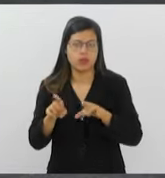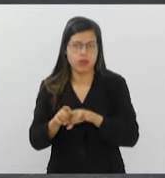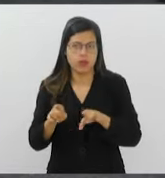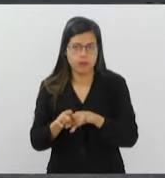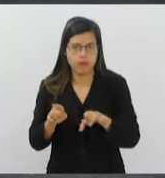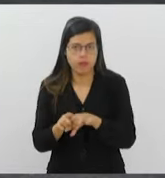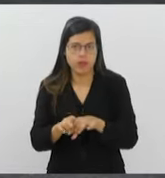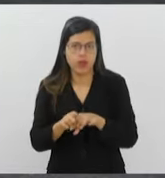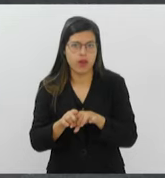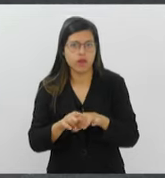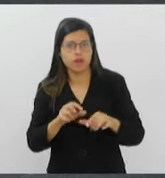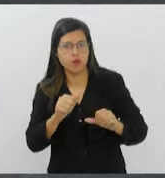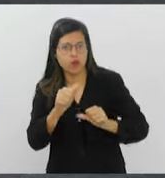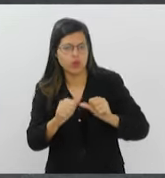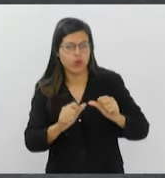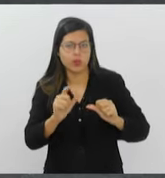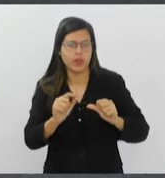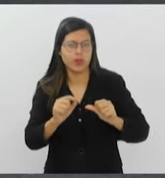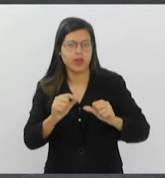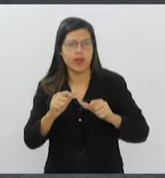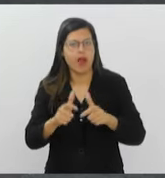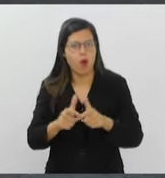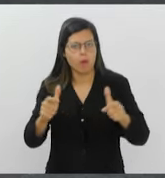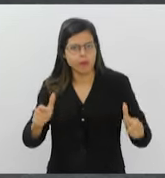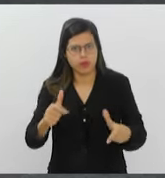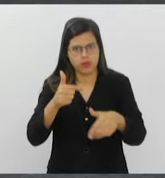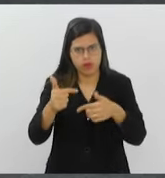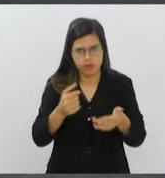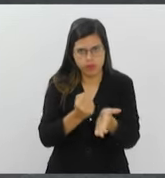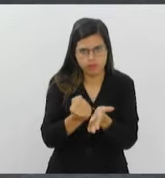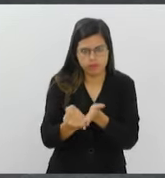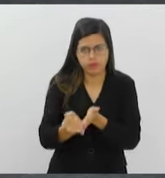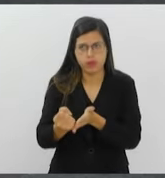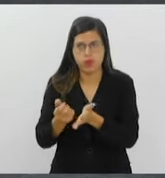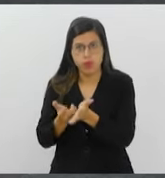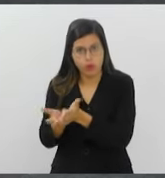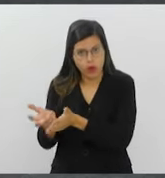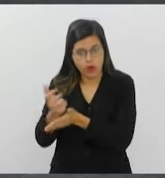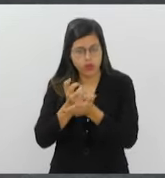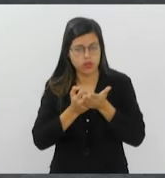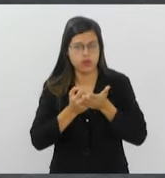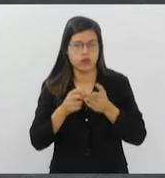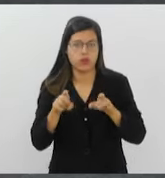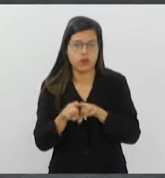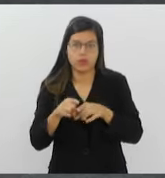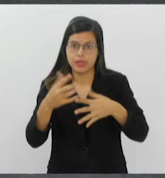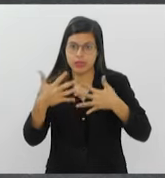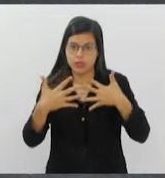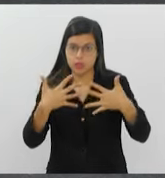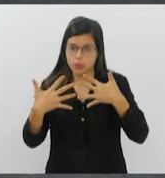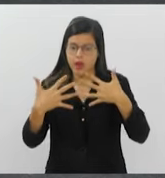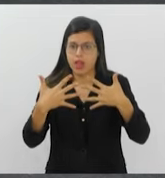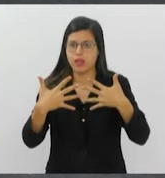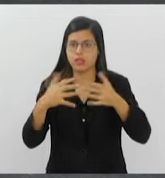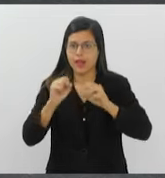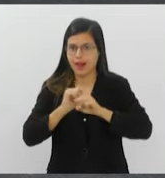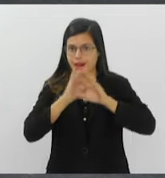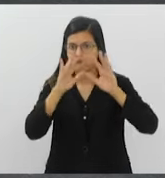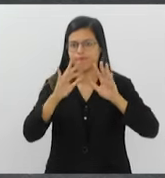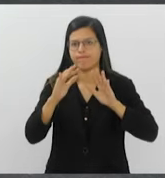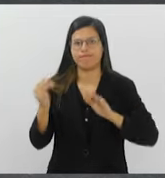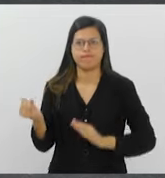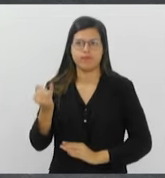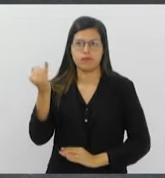em geração de emprego, em aumento de arrecadação, e transparência é fundamental para tudo isso. Infelizmente, nem